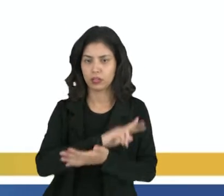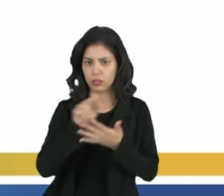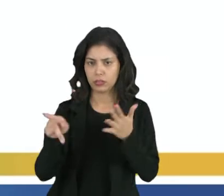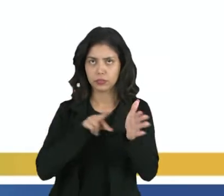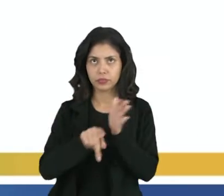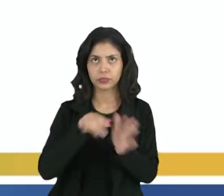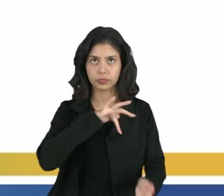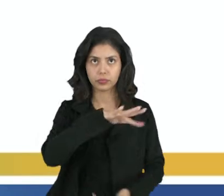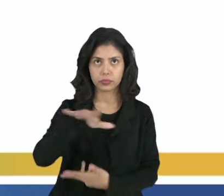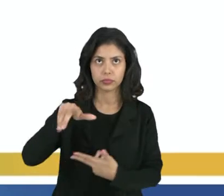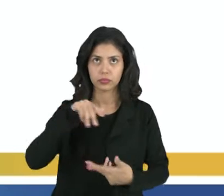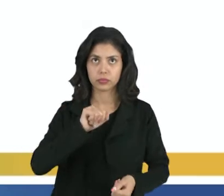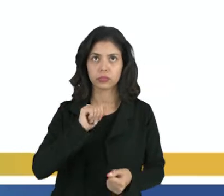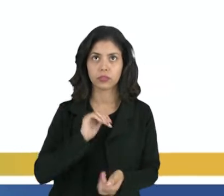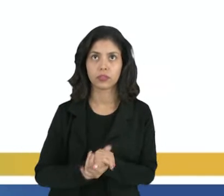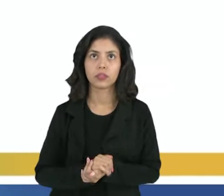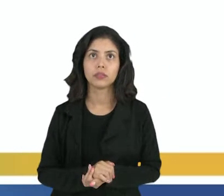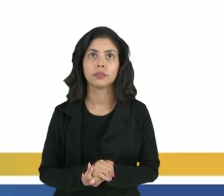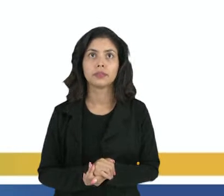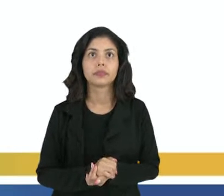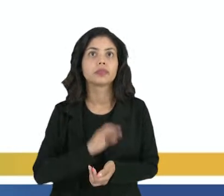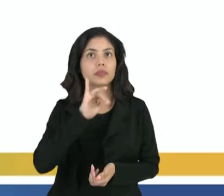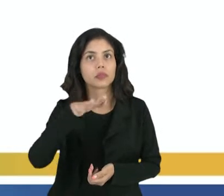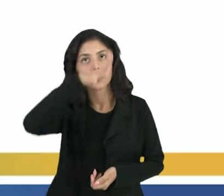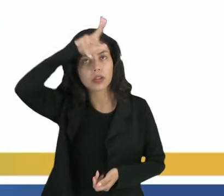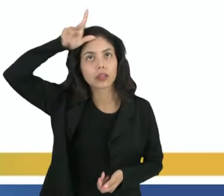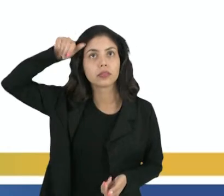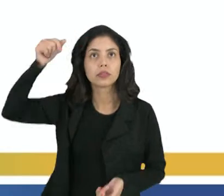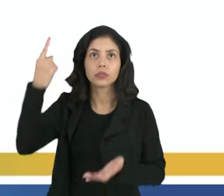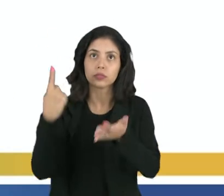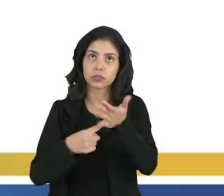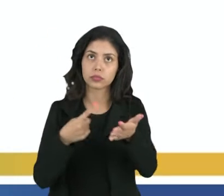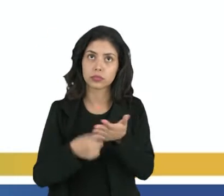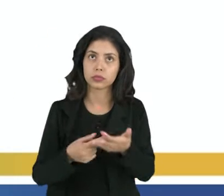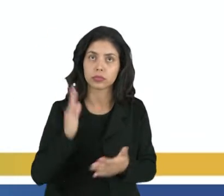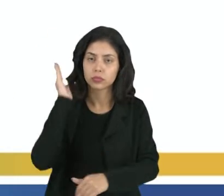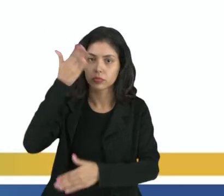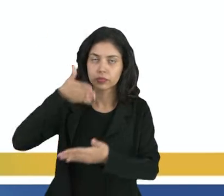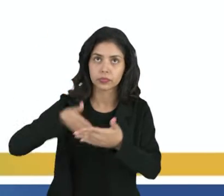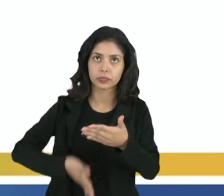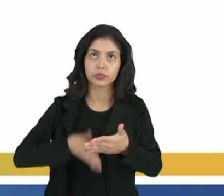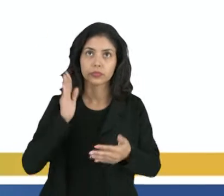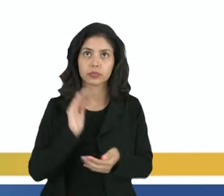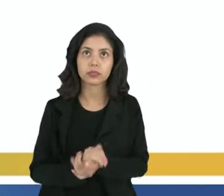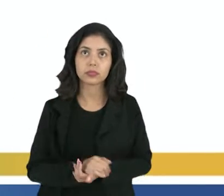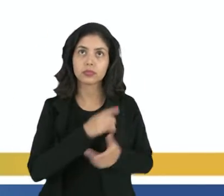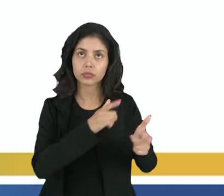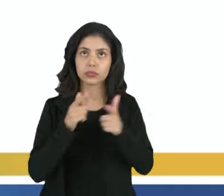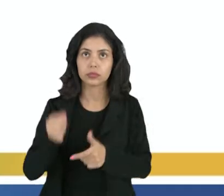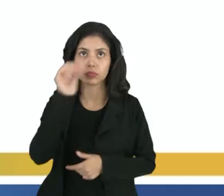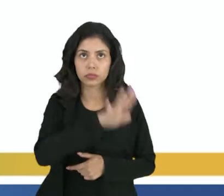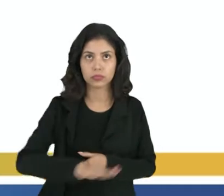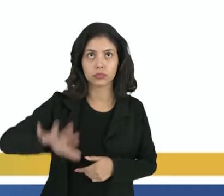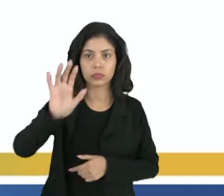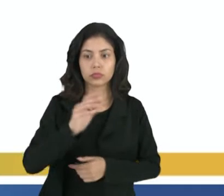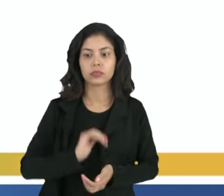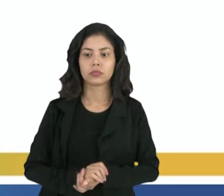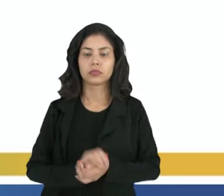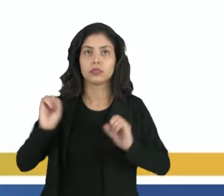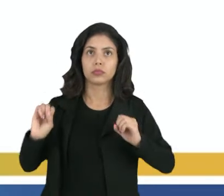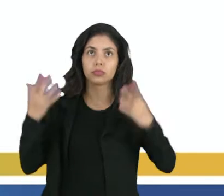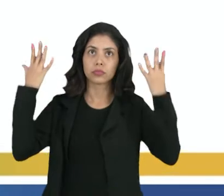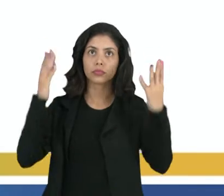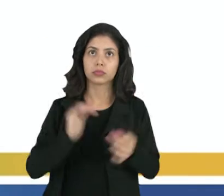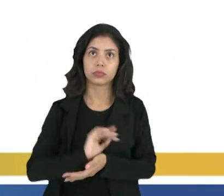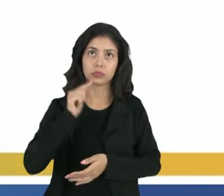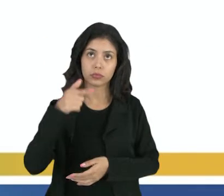de diversidade biológica do mundo. O bioma Amazônia corresponde quase metade do território nacional.